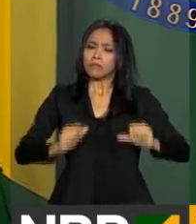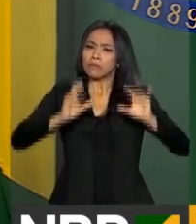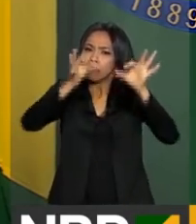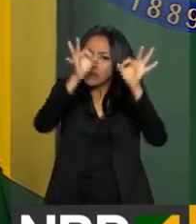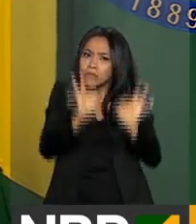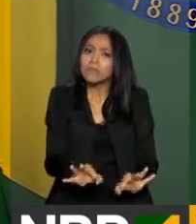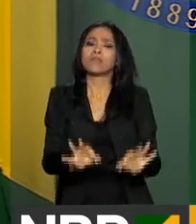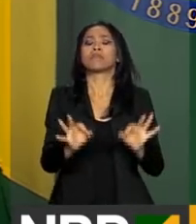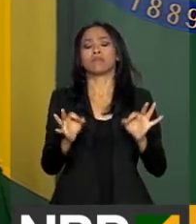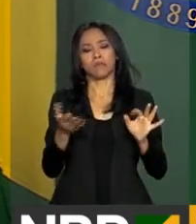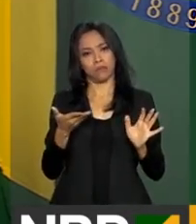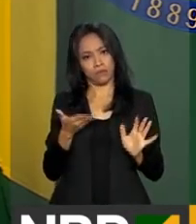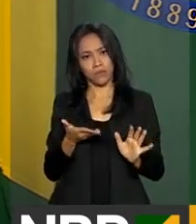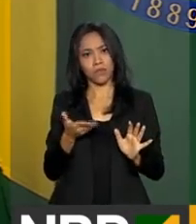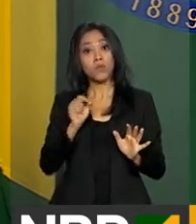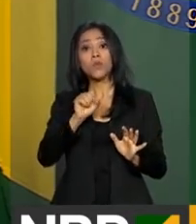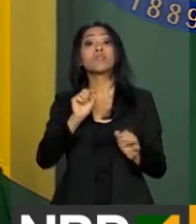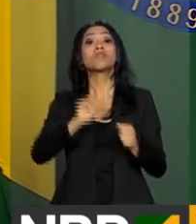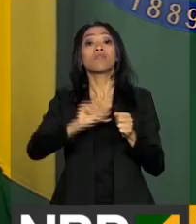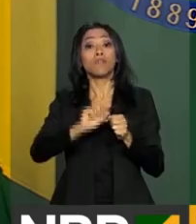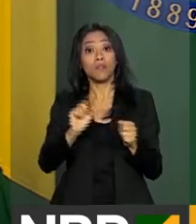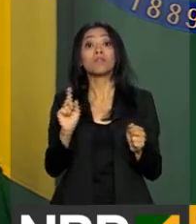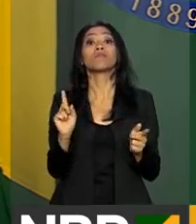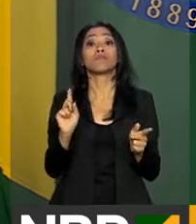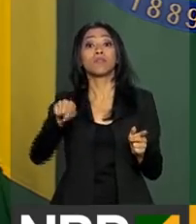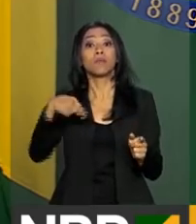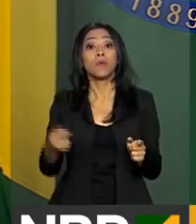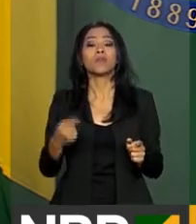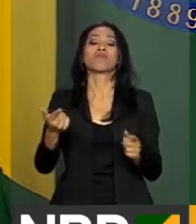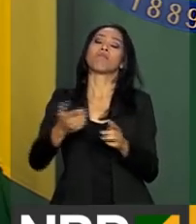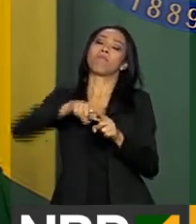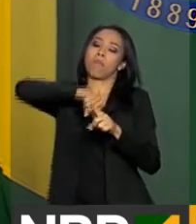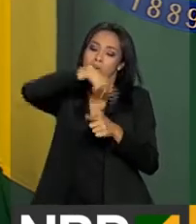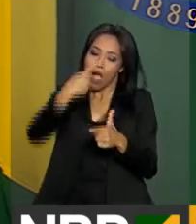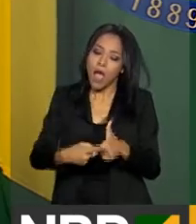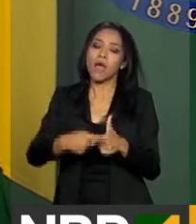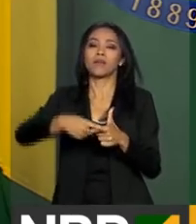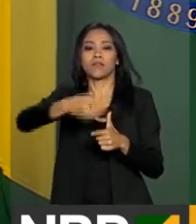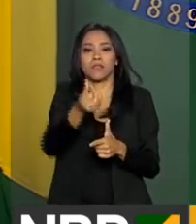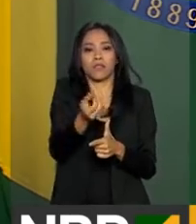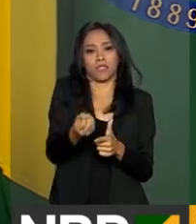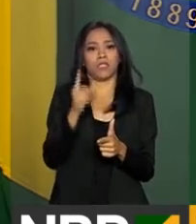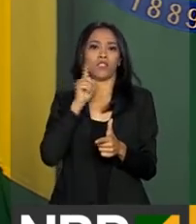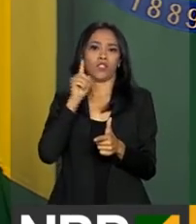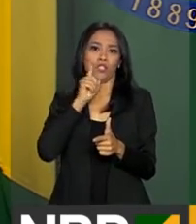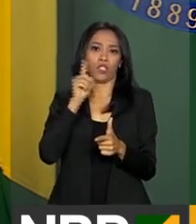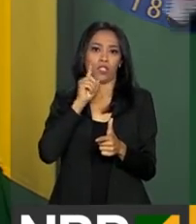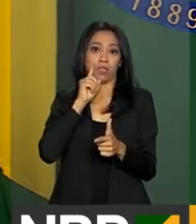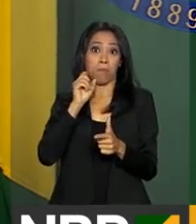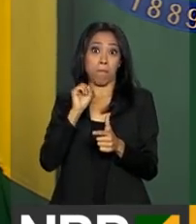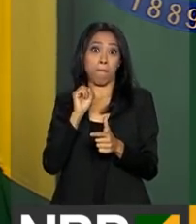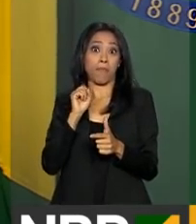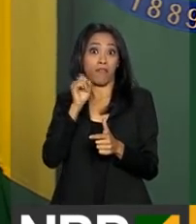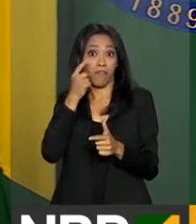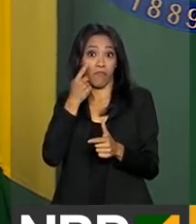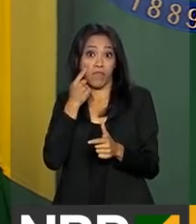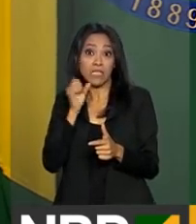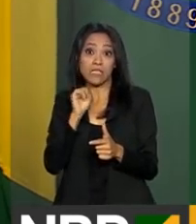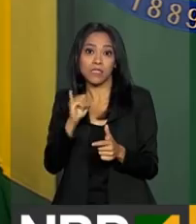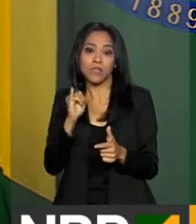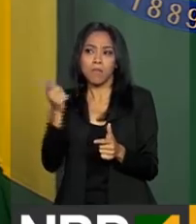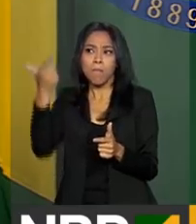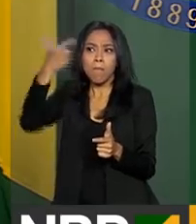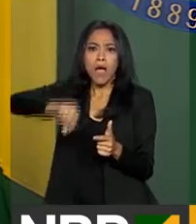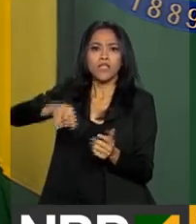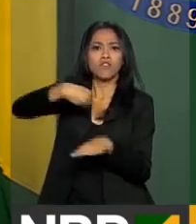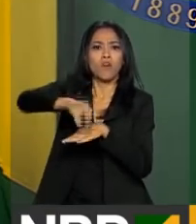se corporificou o que se fez pedidos de mais 60 dias para ver se ampliava o inquérito